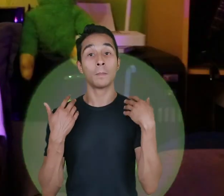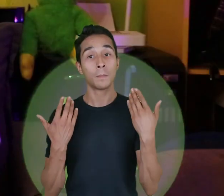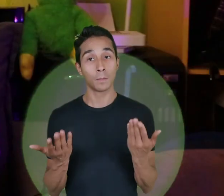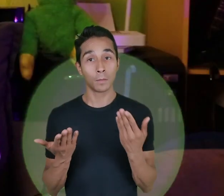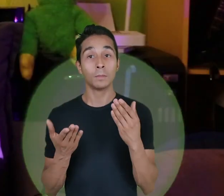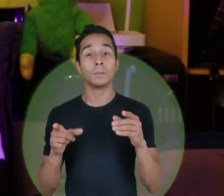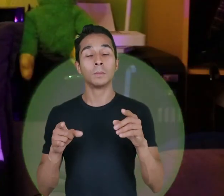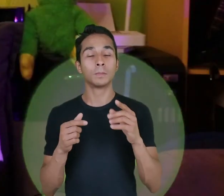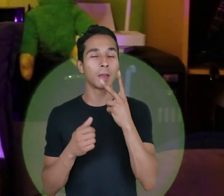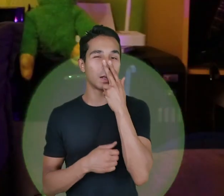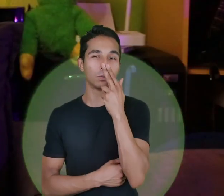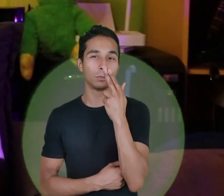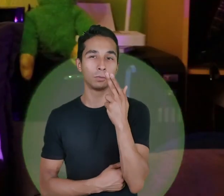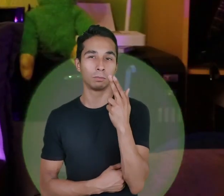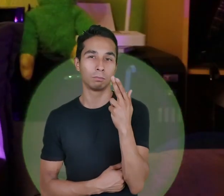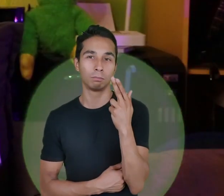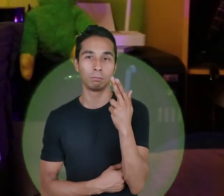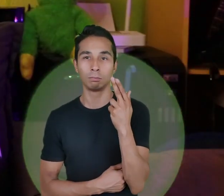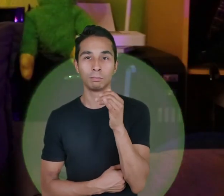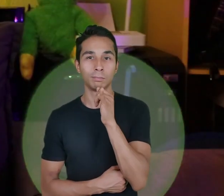Bom, então acho que das